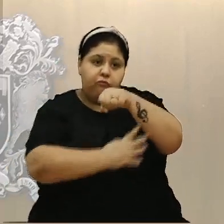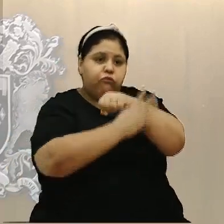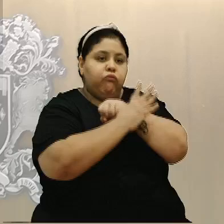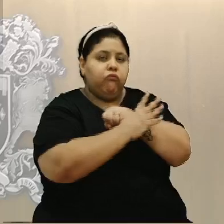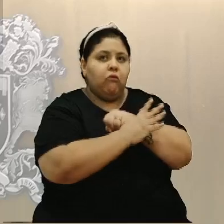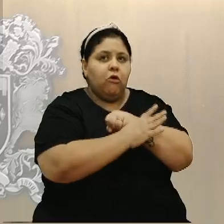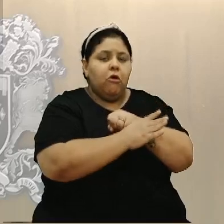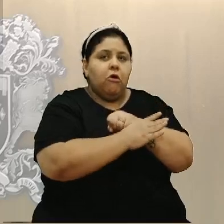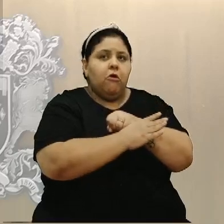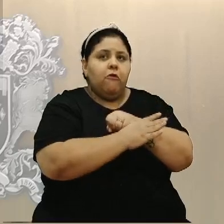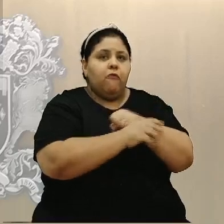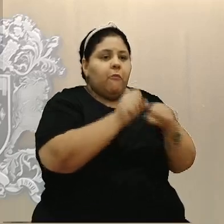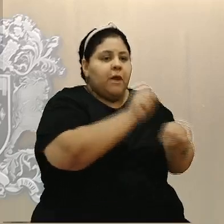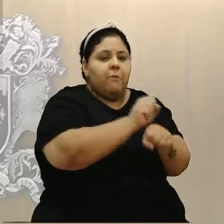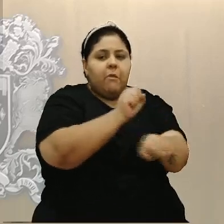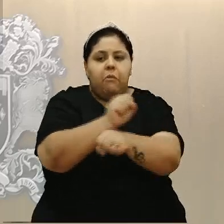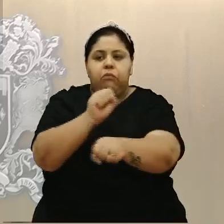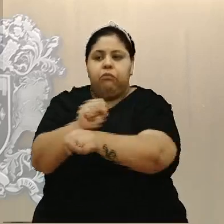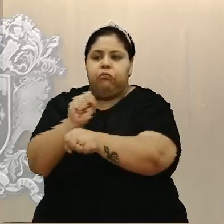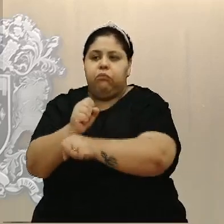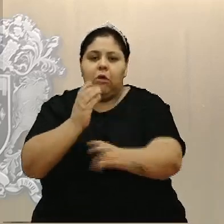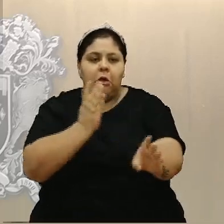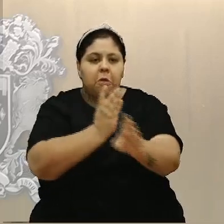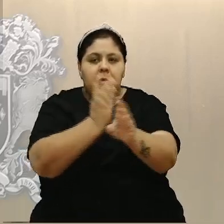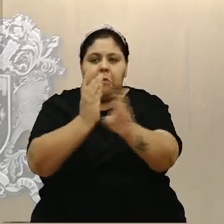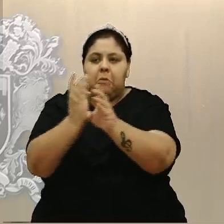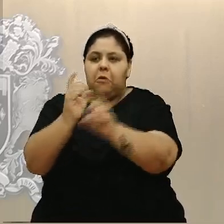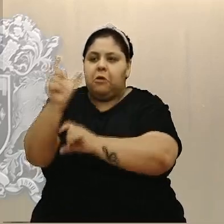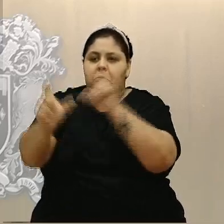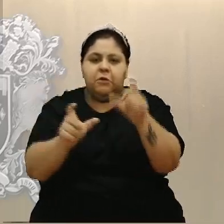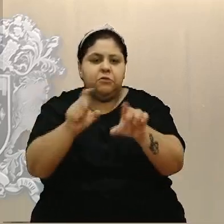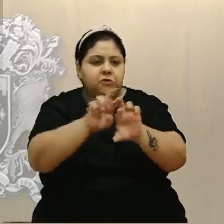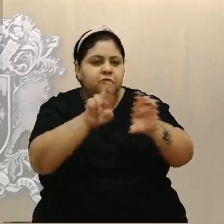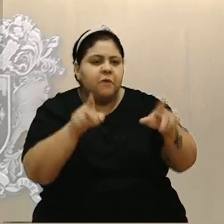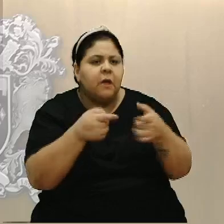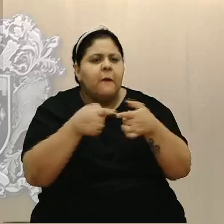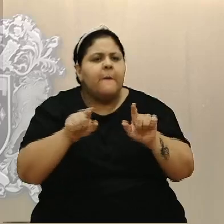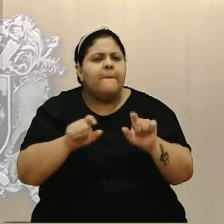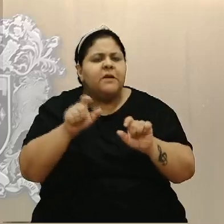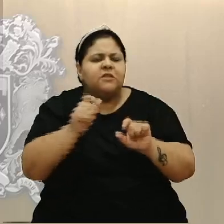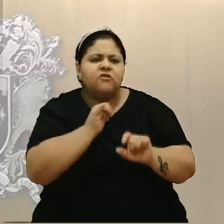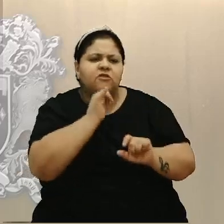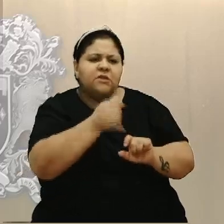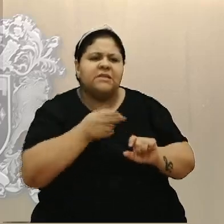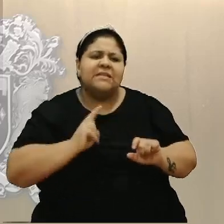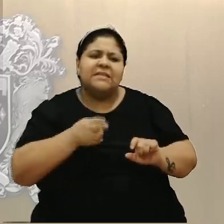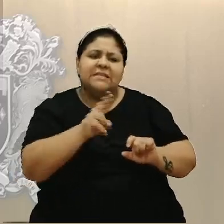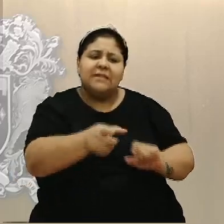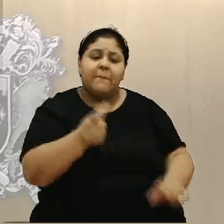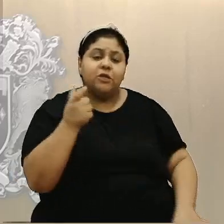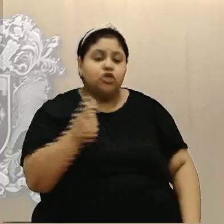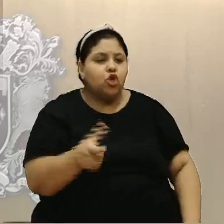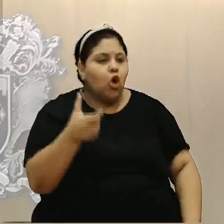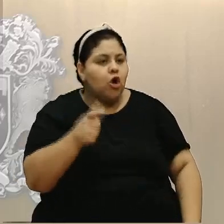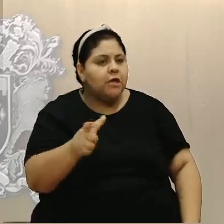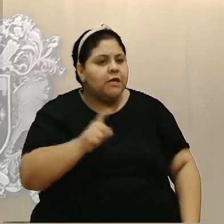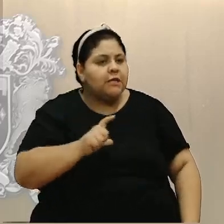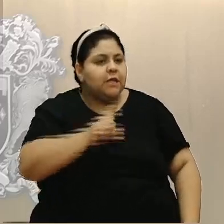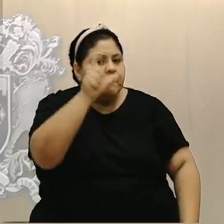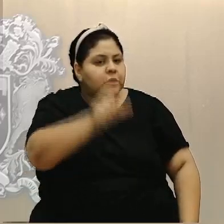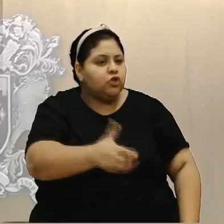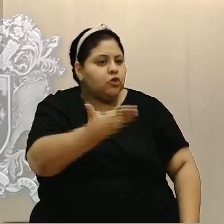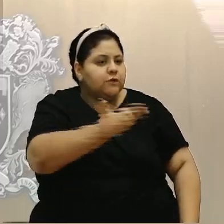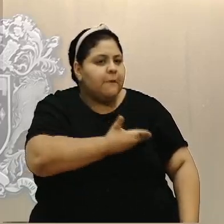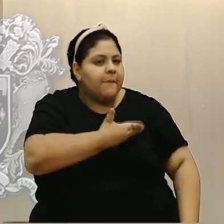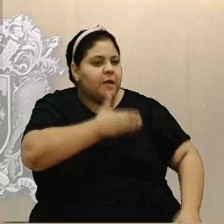parando de lugar em lugar, vou encontrando pessoas das mais diferentes possíveis. Mas quero lhe dizer que sempre tive a sorte de ter gente amiga que me estendeu a